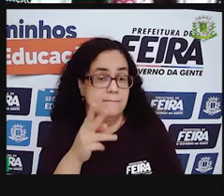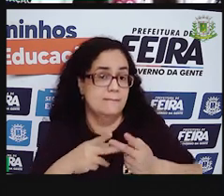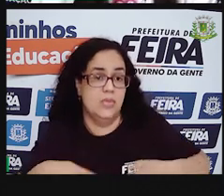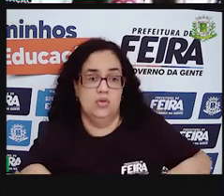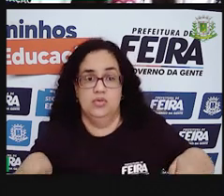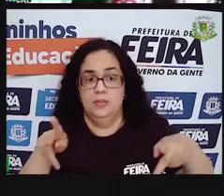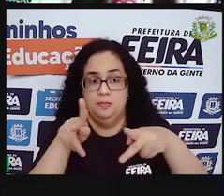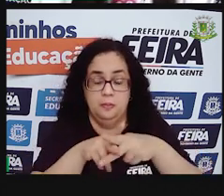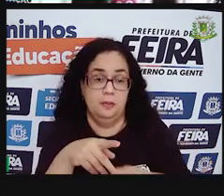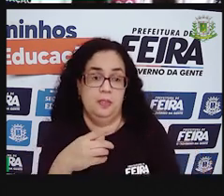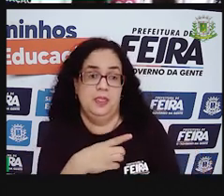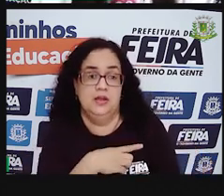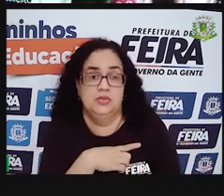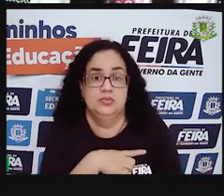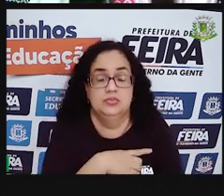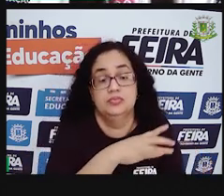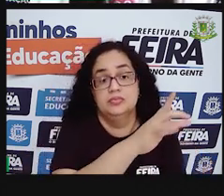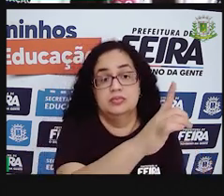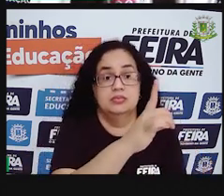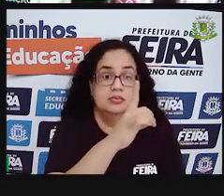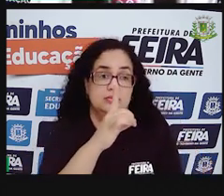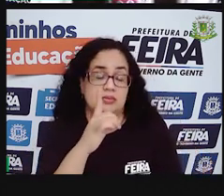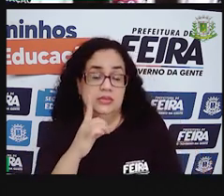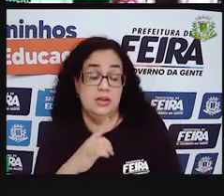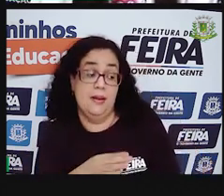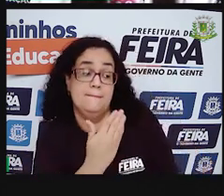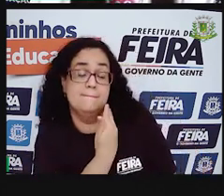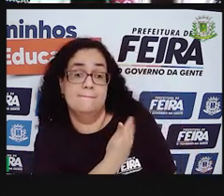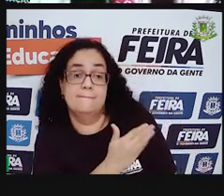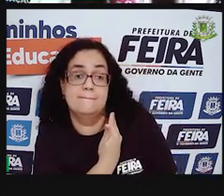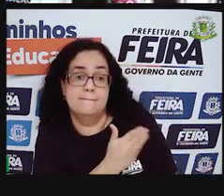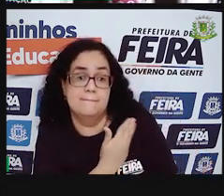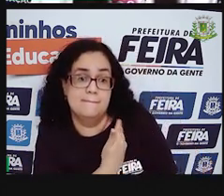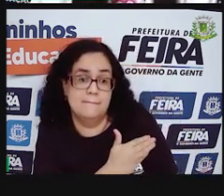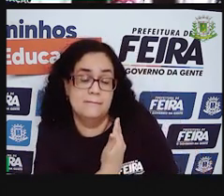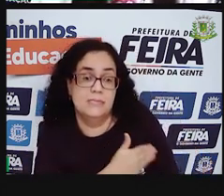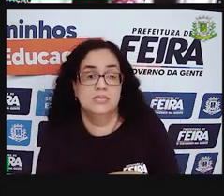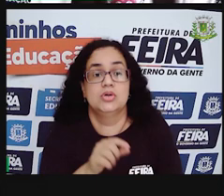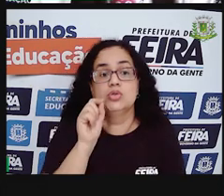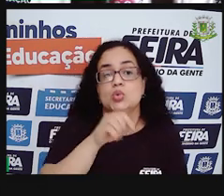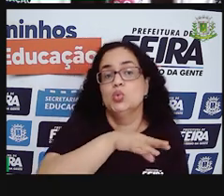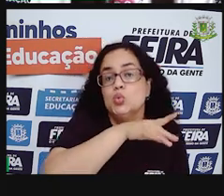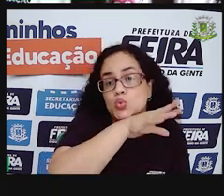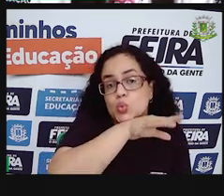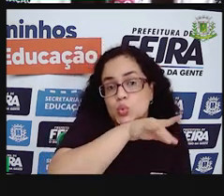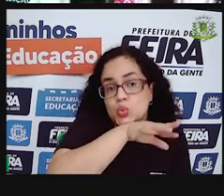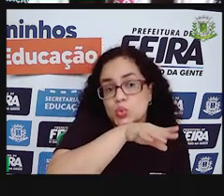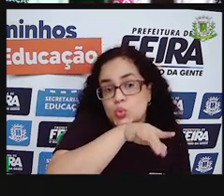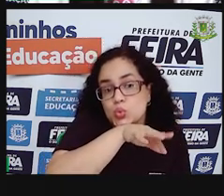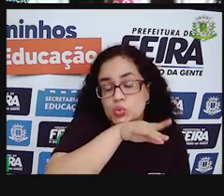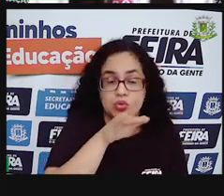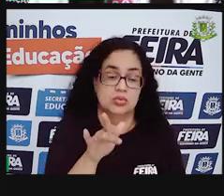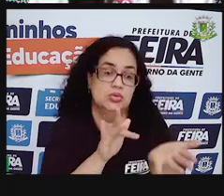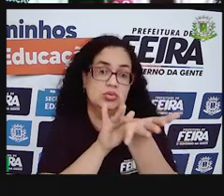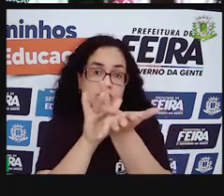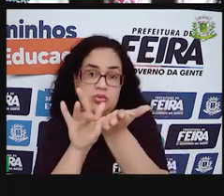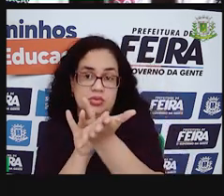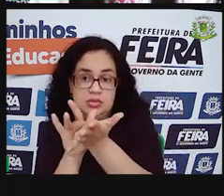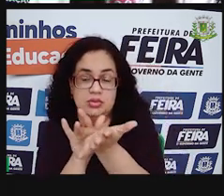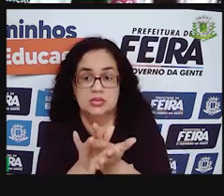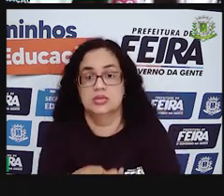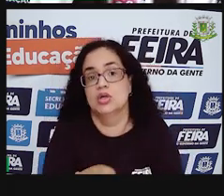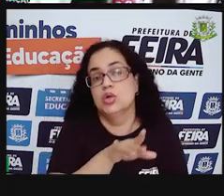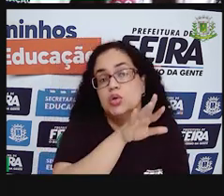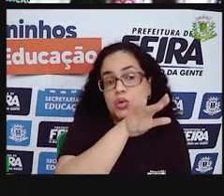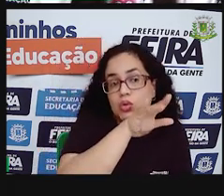como algo bom que estava chegando. E esse preconceito, essa definição negativa dos ciganos, acaba